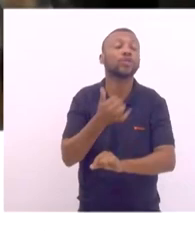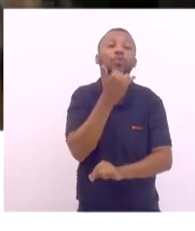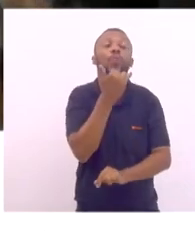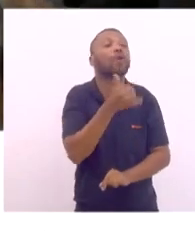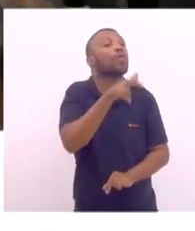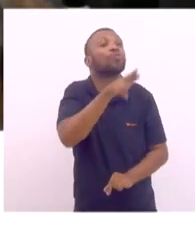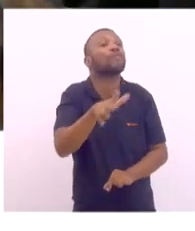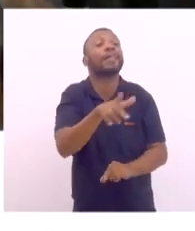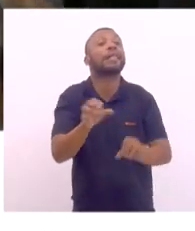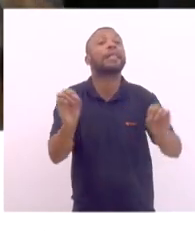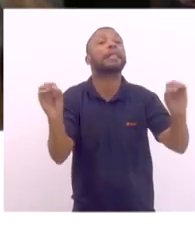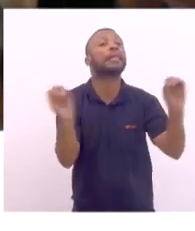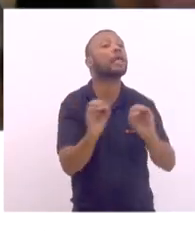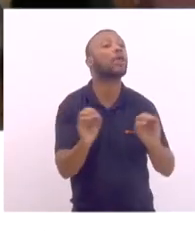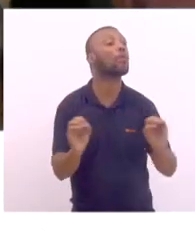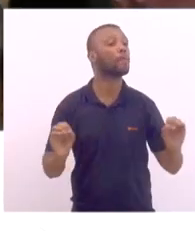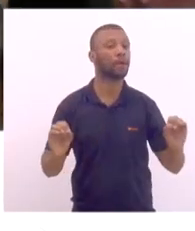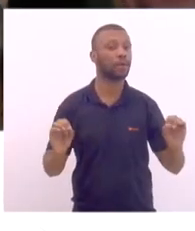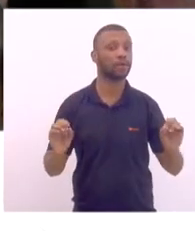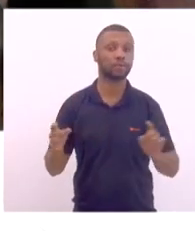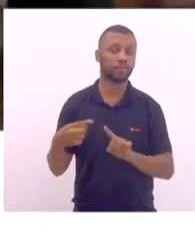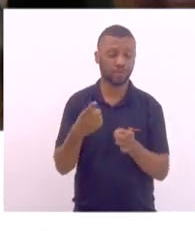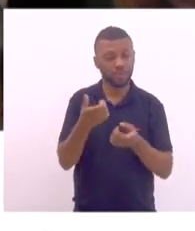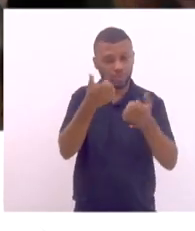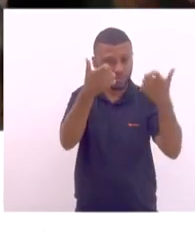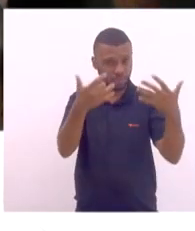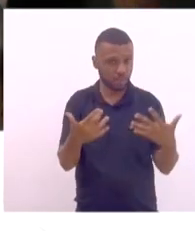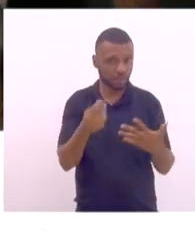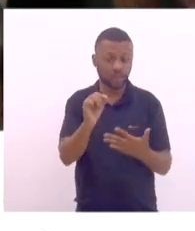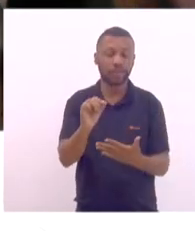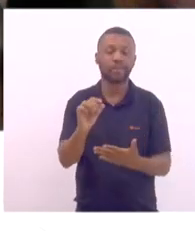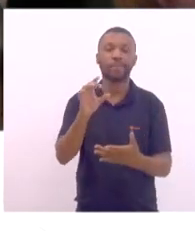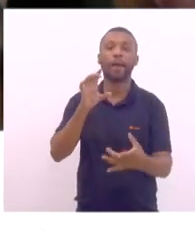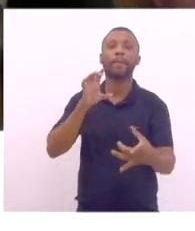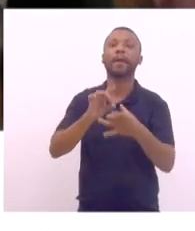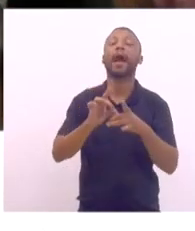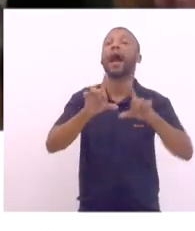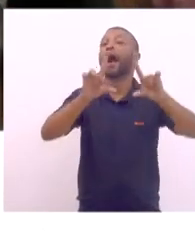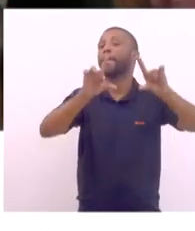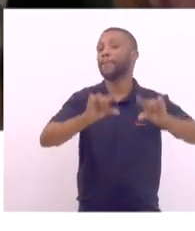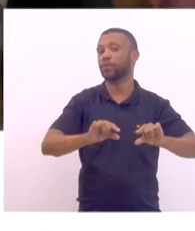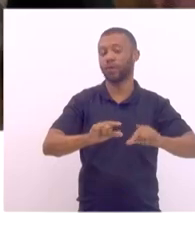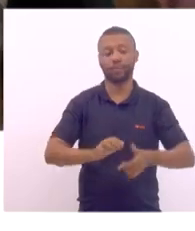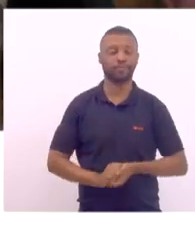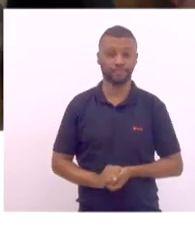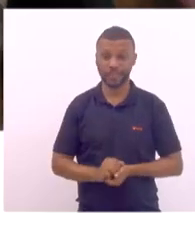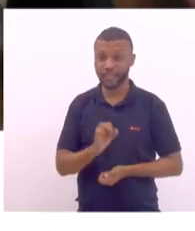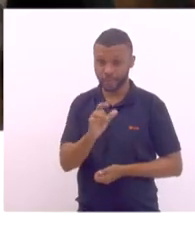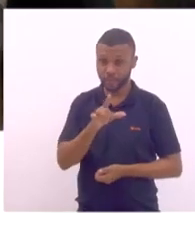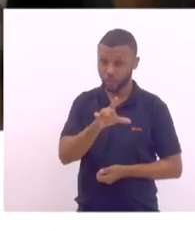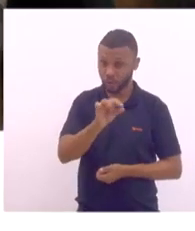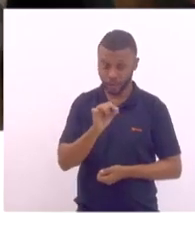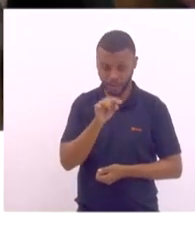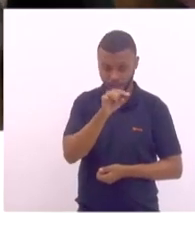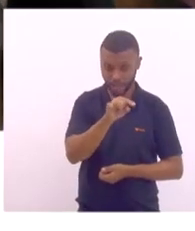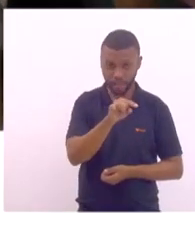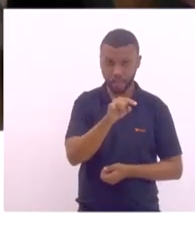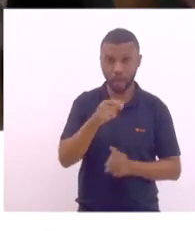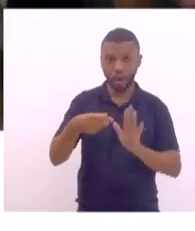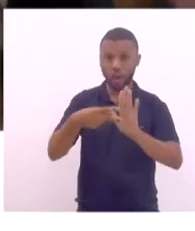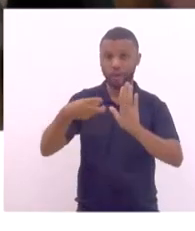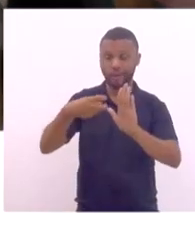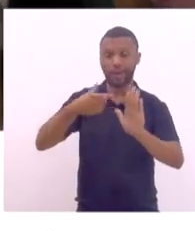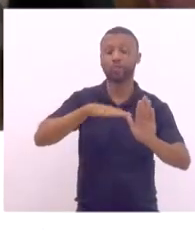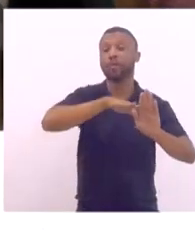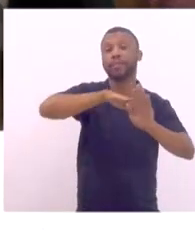aplicar nenhuma, no meu entendimento. Ou, como o senhor está dizendo, se vai aplicar menor. Se vai aplicar menor, a gente derruba o veto.